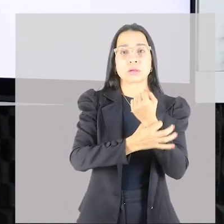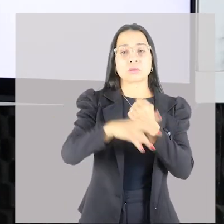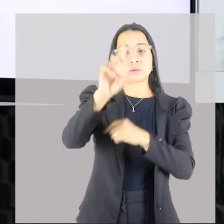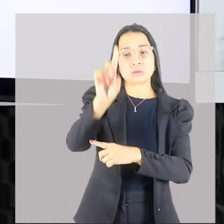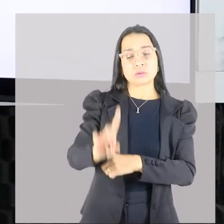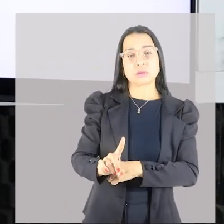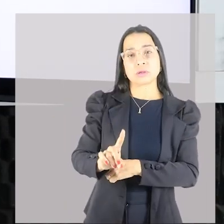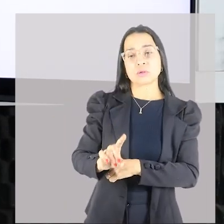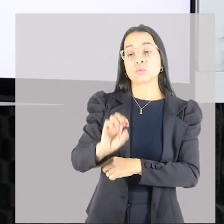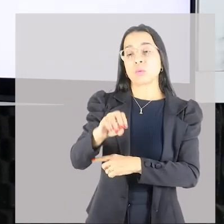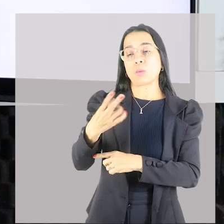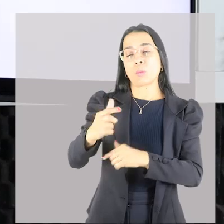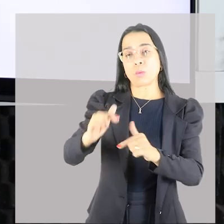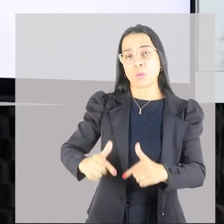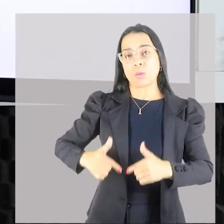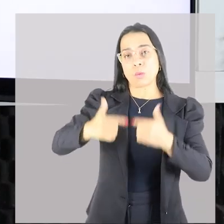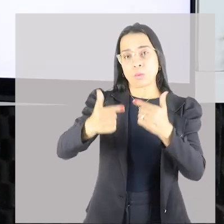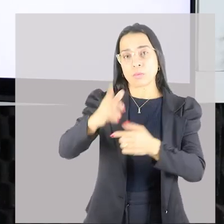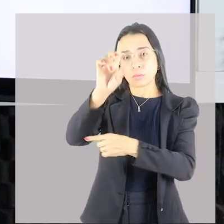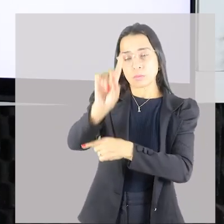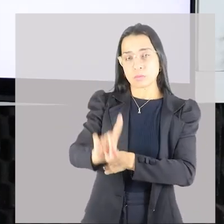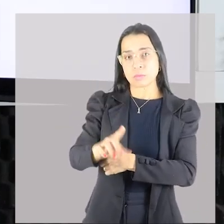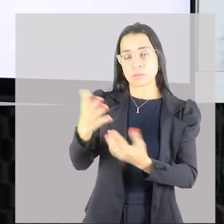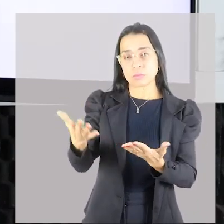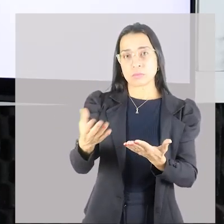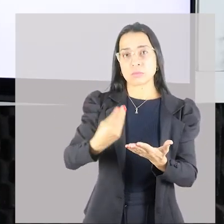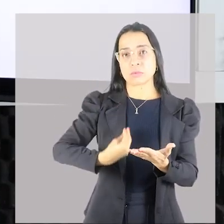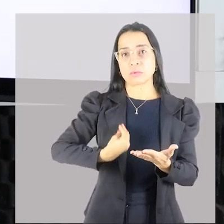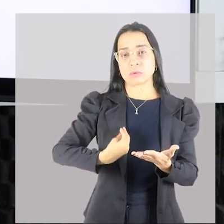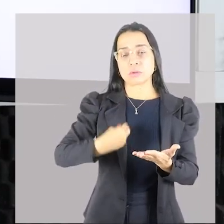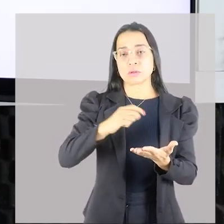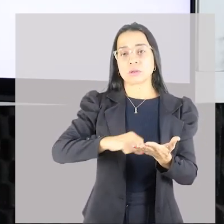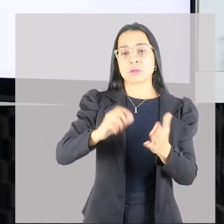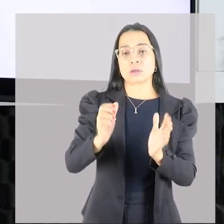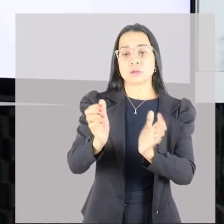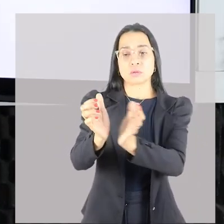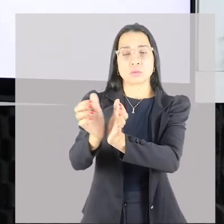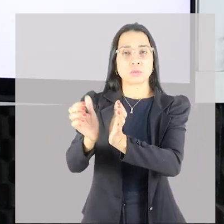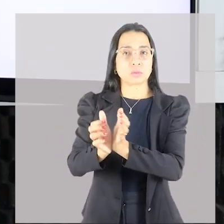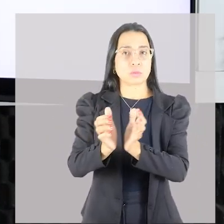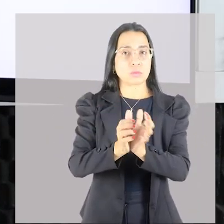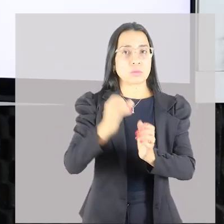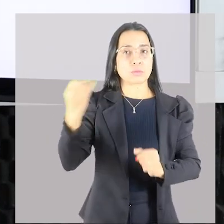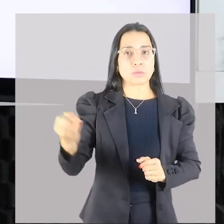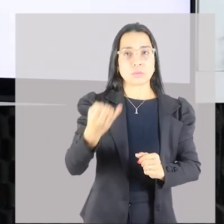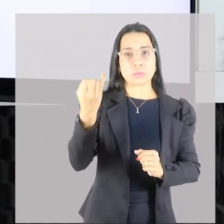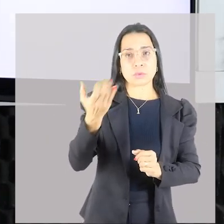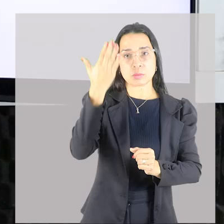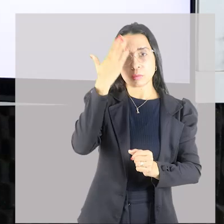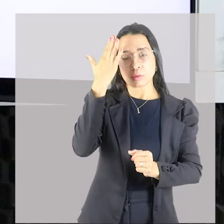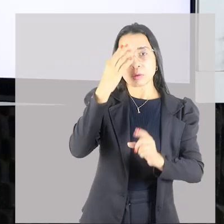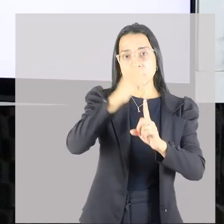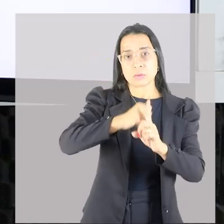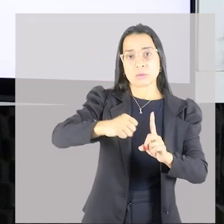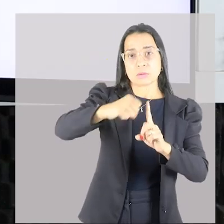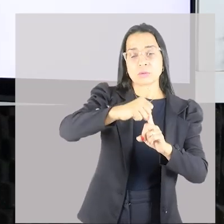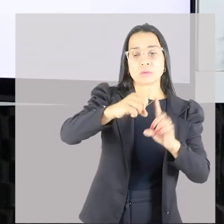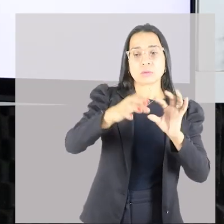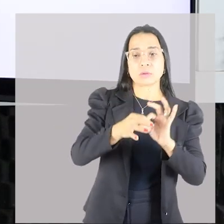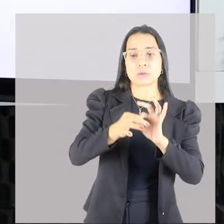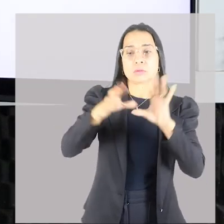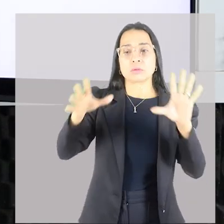direitos. Certo é que a existência desses grupos é relevante para o entendimento da sociedade